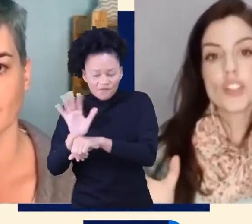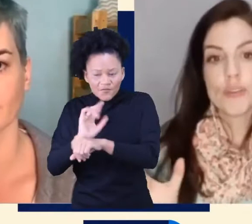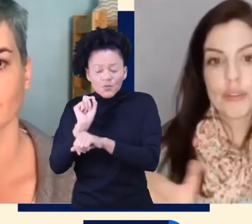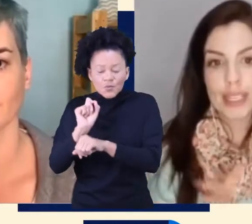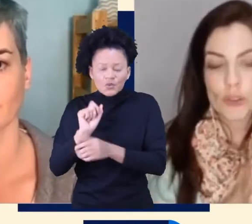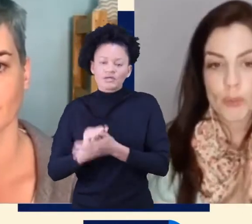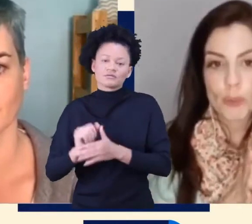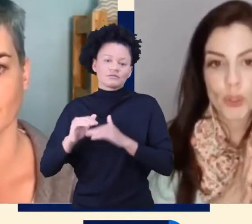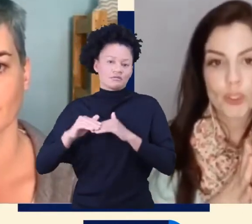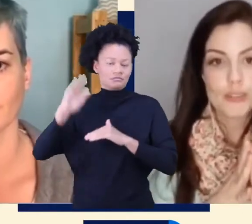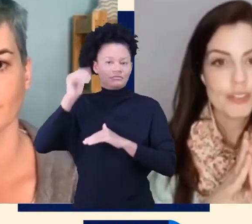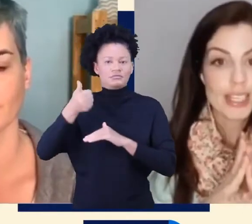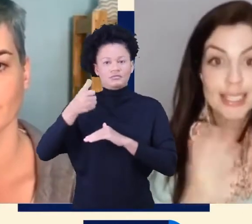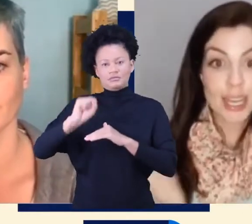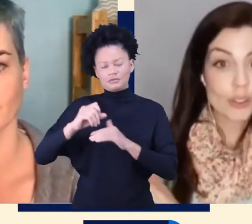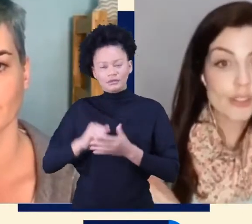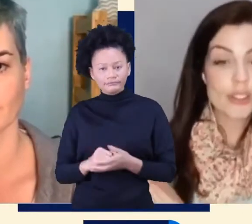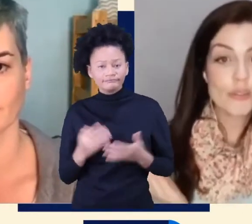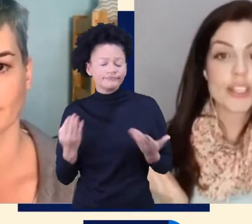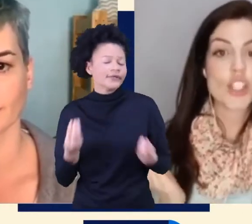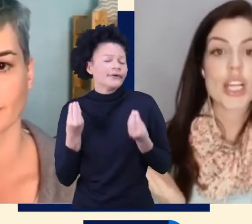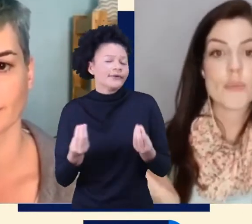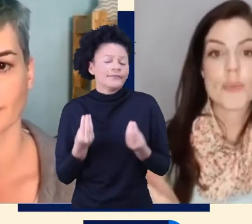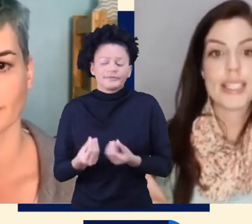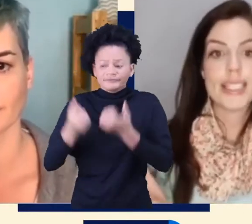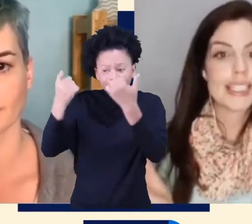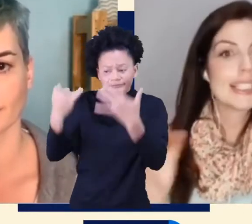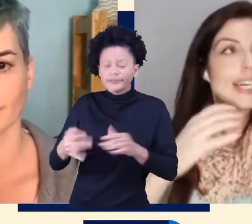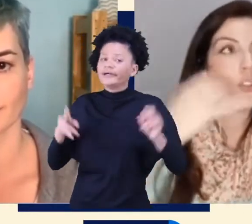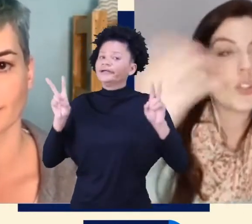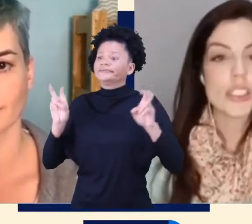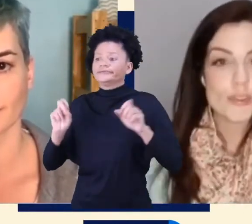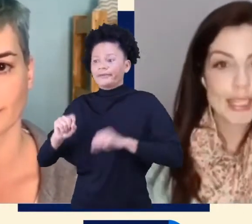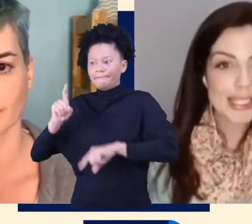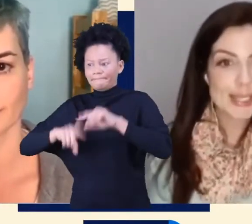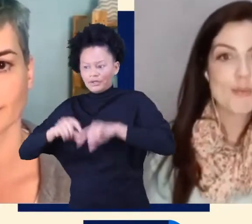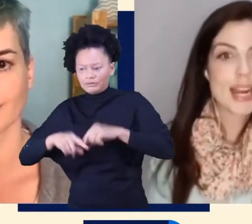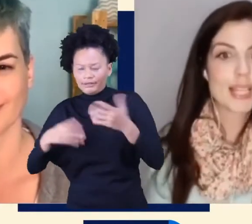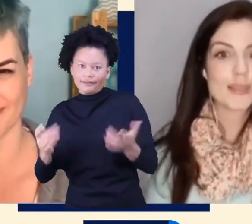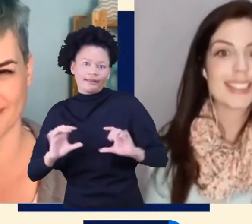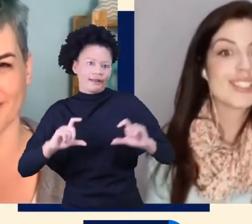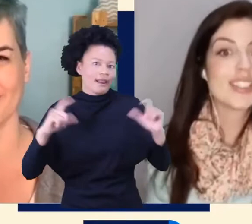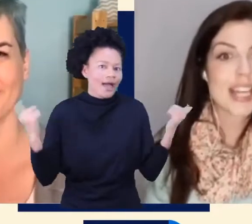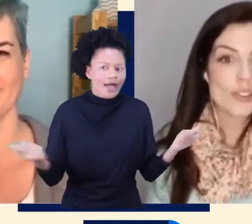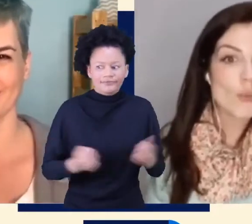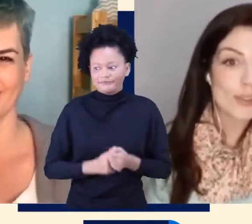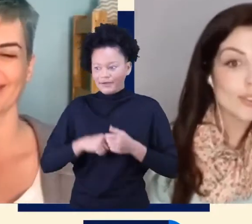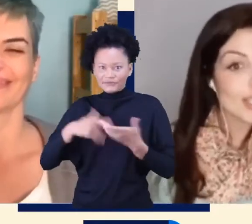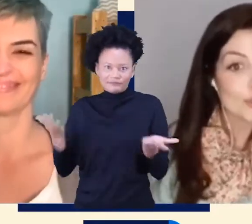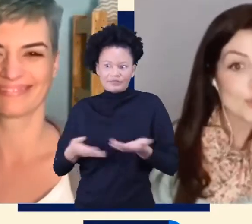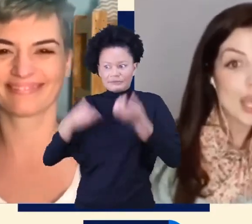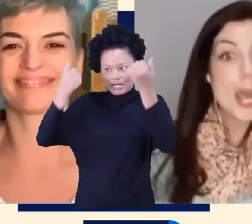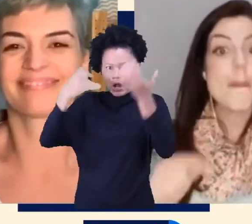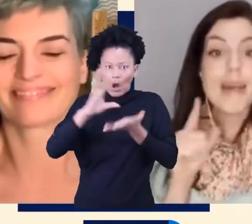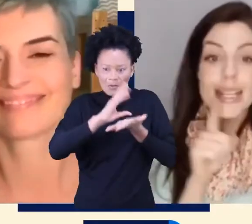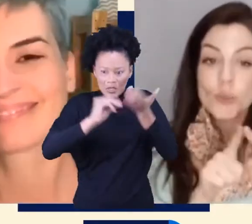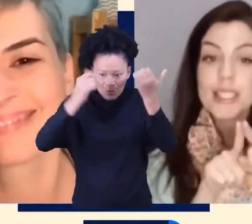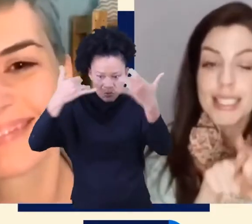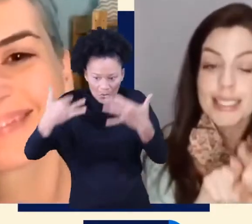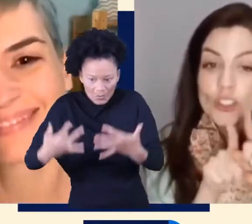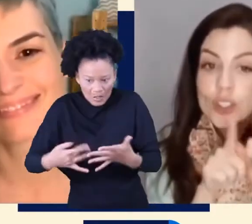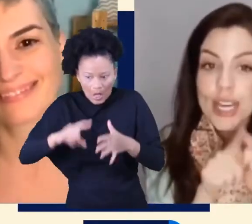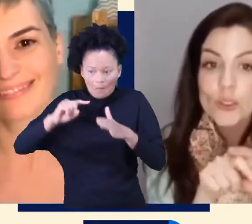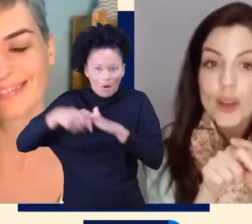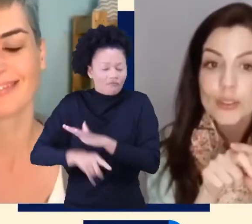é que a gente vai falar sobre pornografia? Claro que você não vai chegar para uma criança e dar toda essa explicação para ela, uma criança de 3, 4 anos. Mas